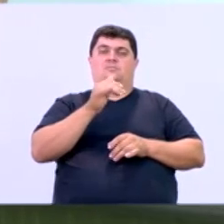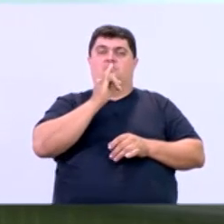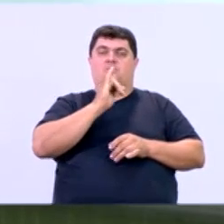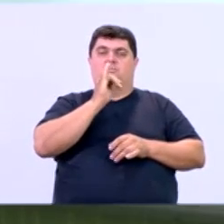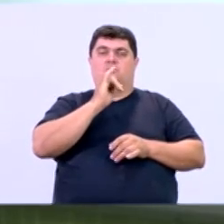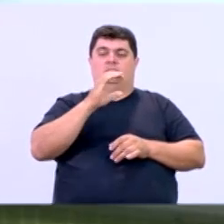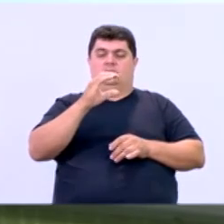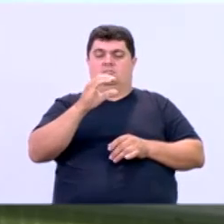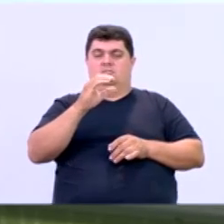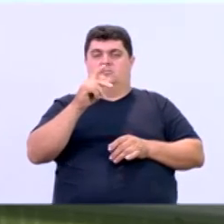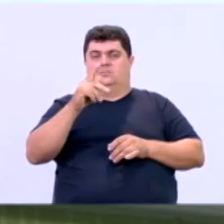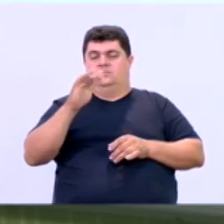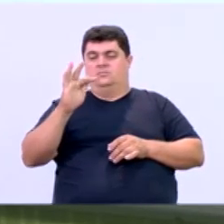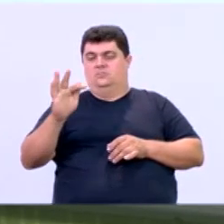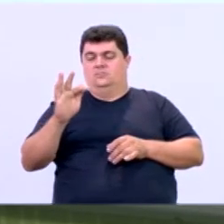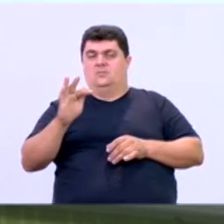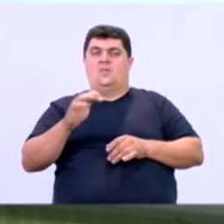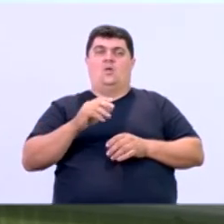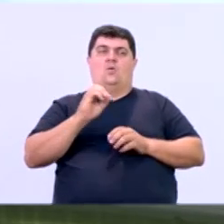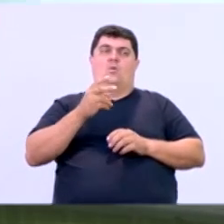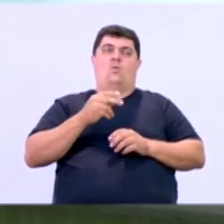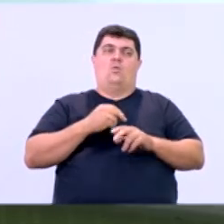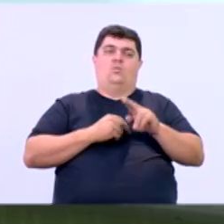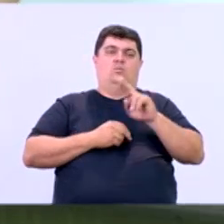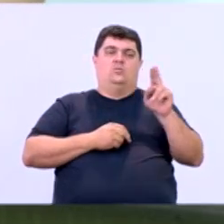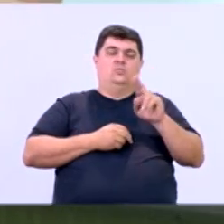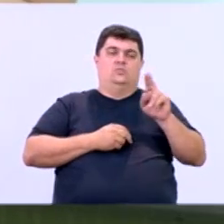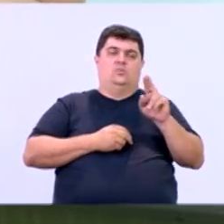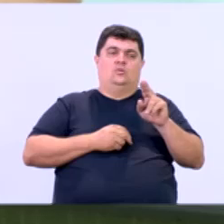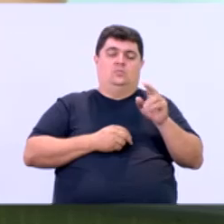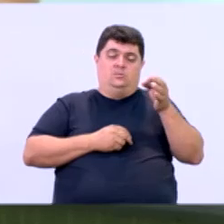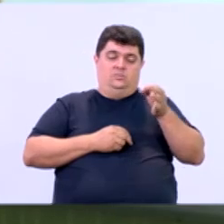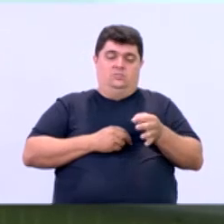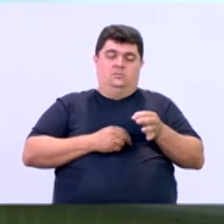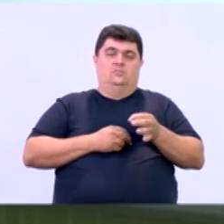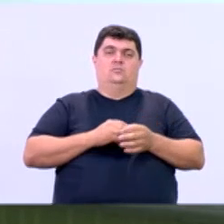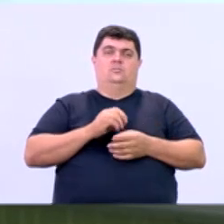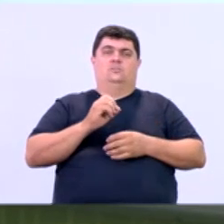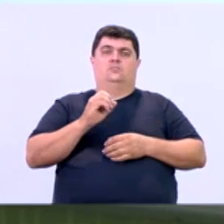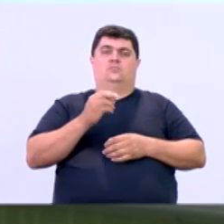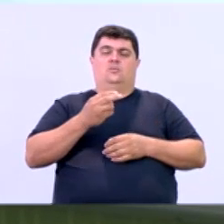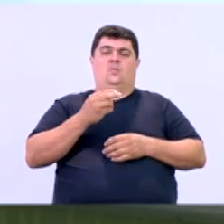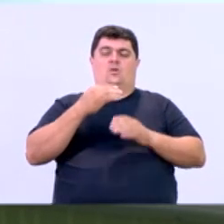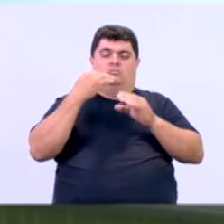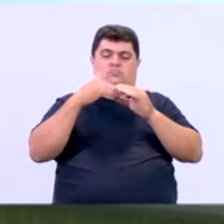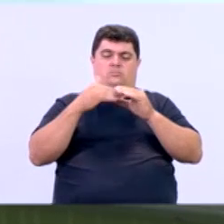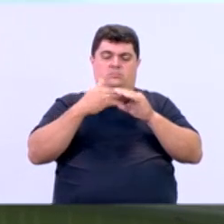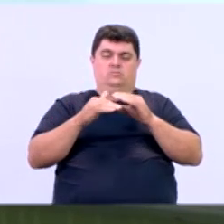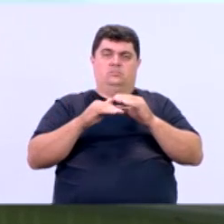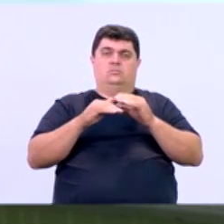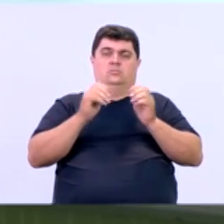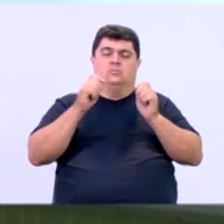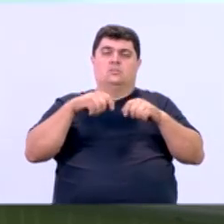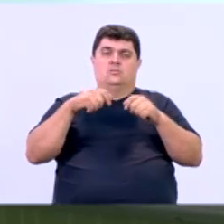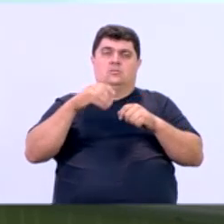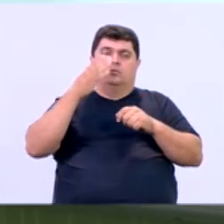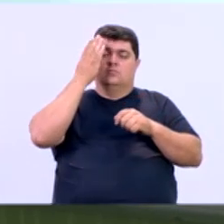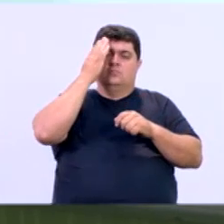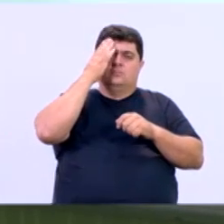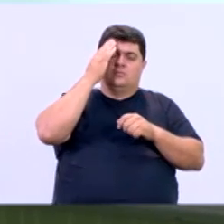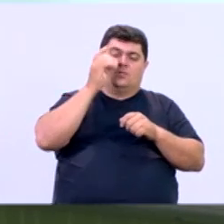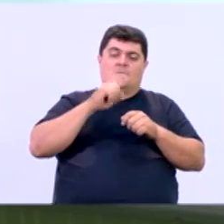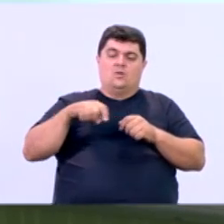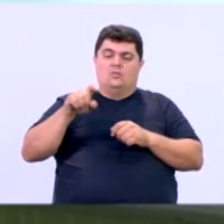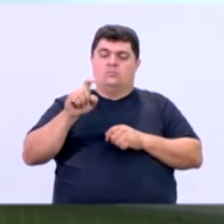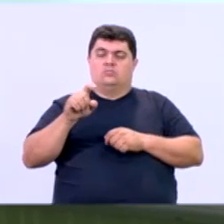um CPF, o nome da pessoa se não está inválido, ou um e-mail. Então, eu posso passar um